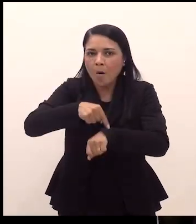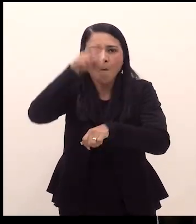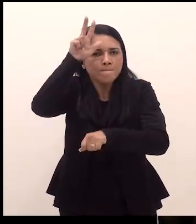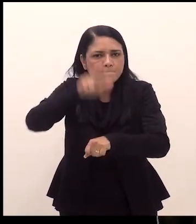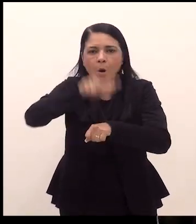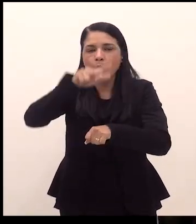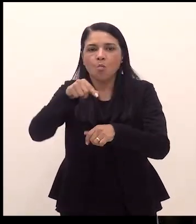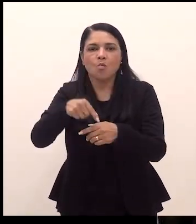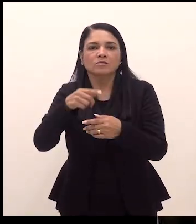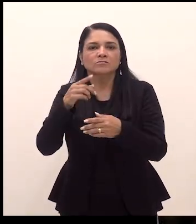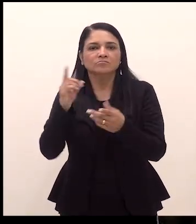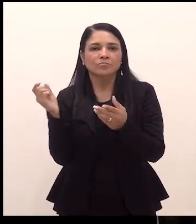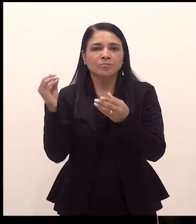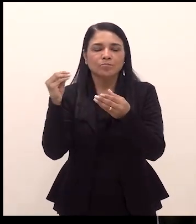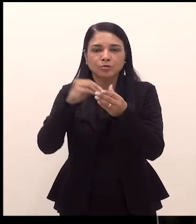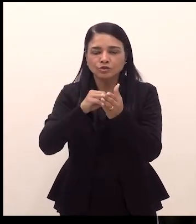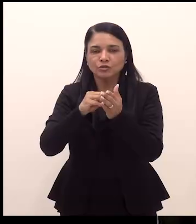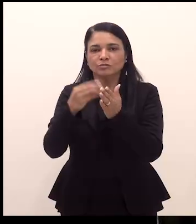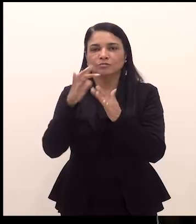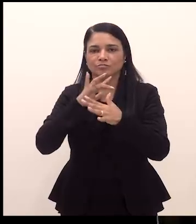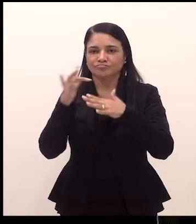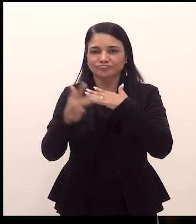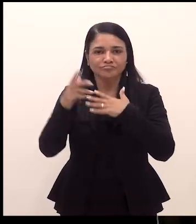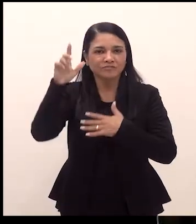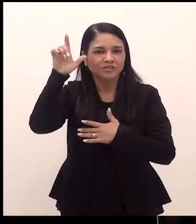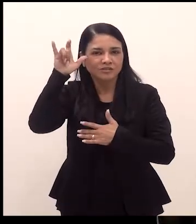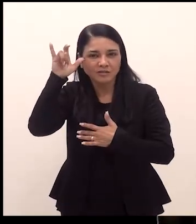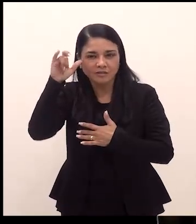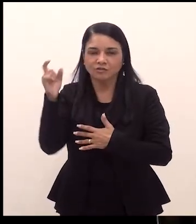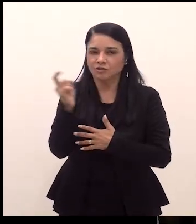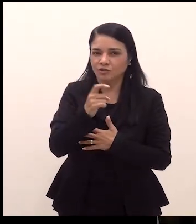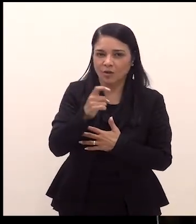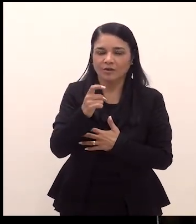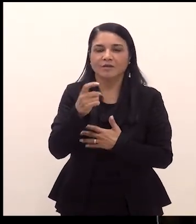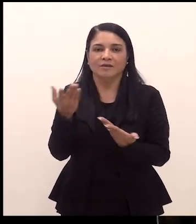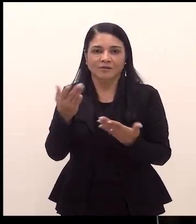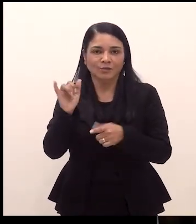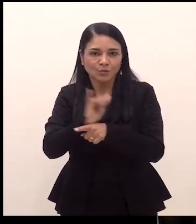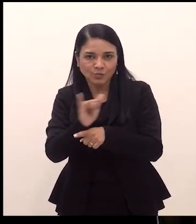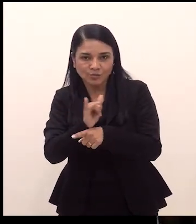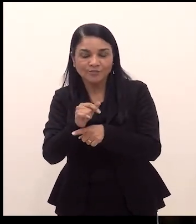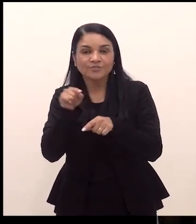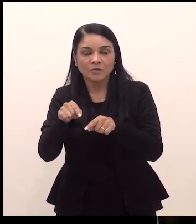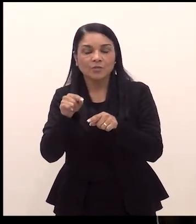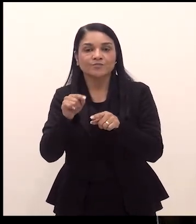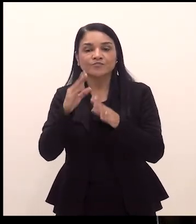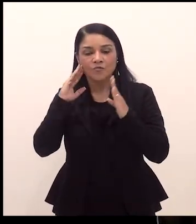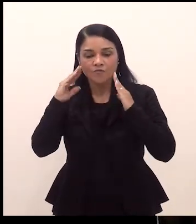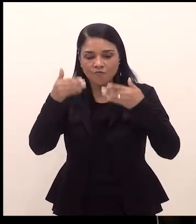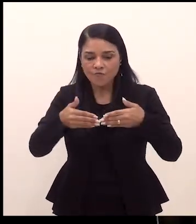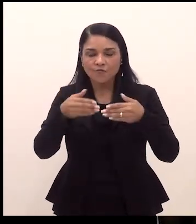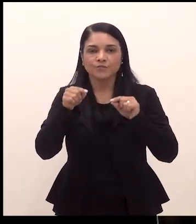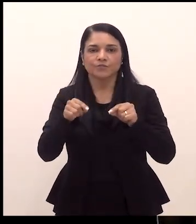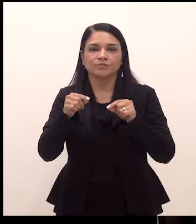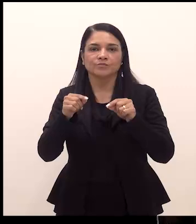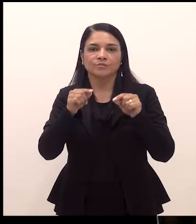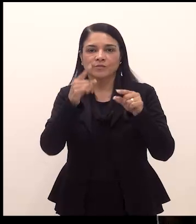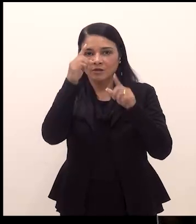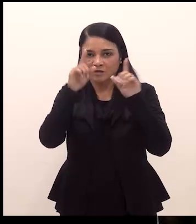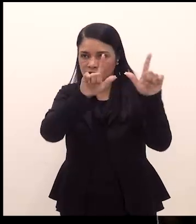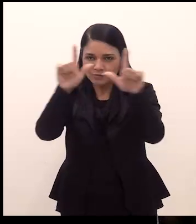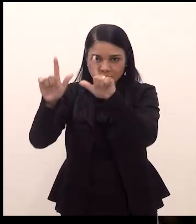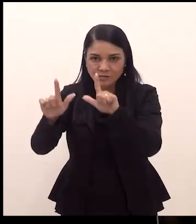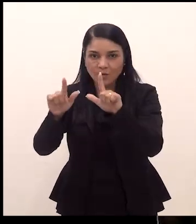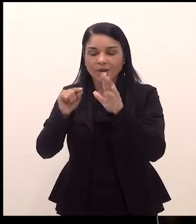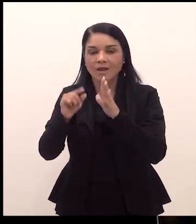e gravaram aquilo em tempo real, postando no Instagram, no TikTok, no YouTube. Então, o foco da exposição é tentar organizar